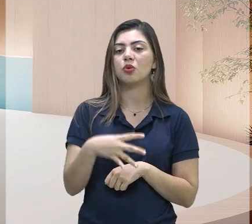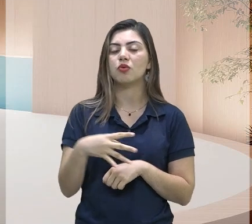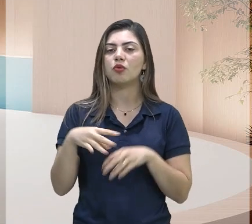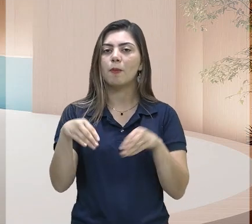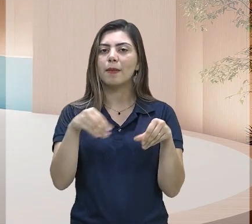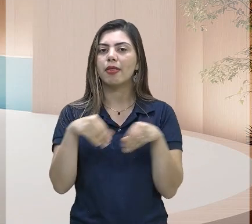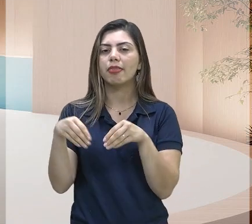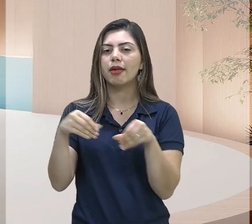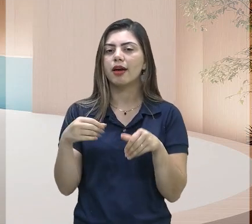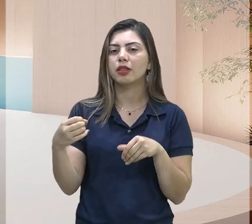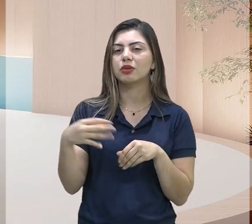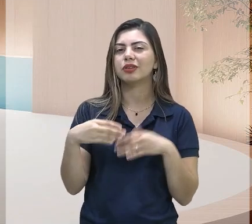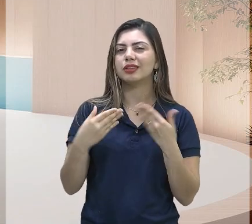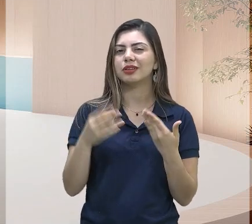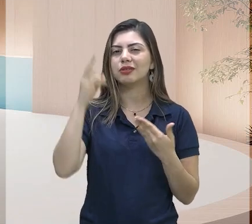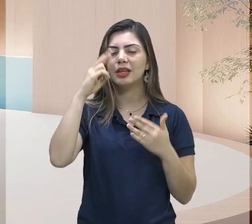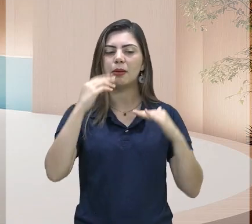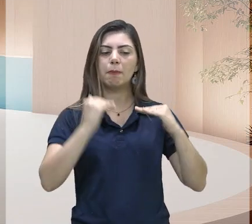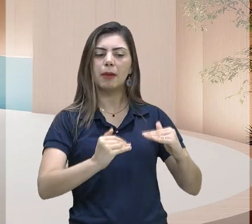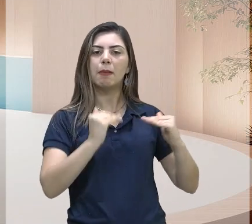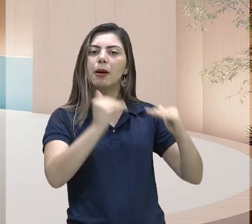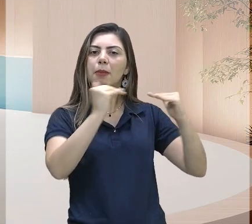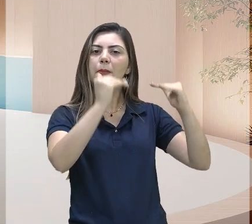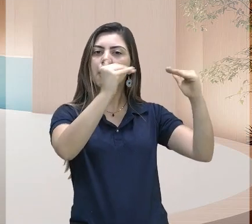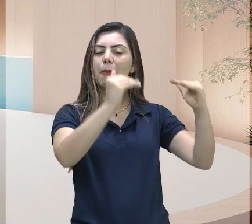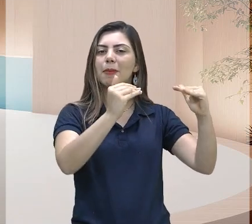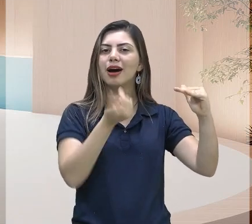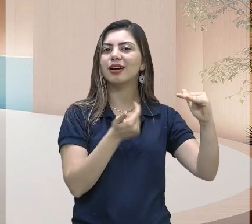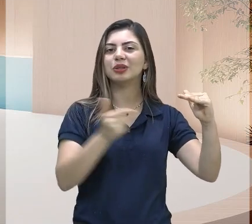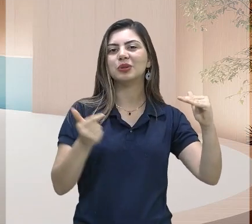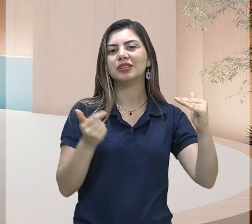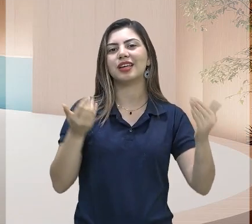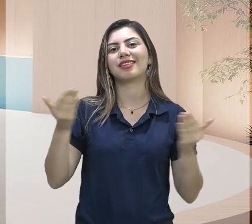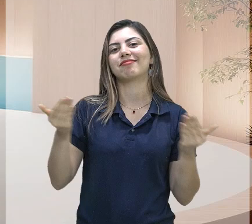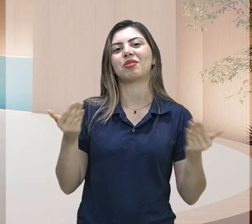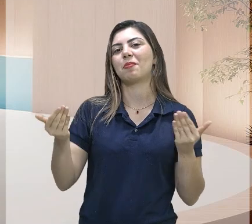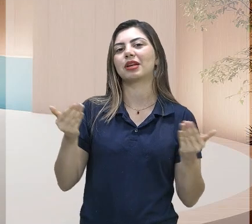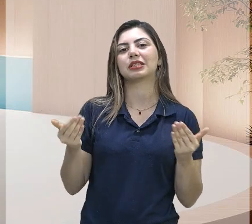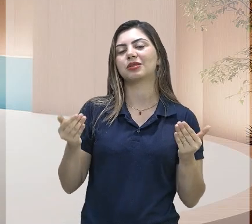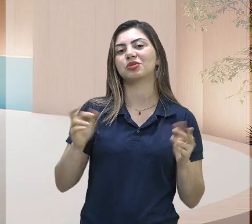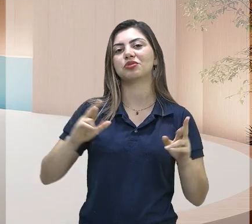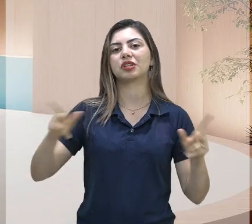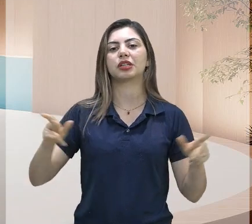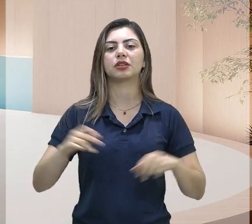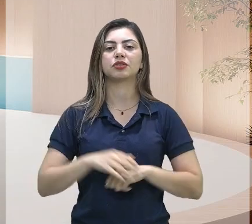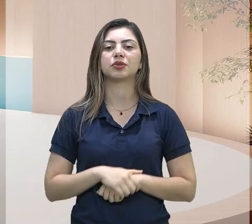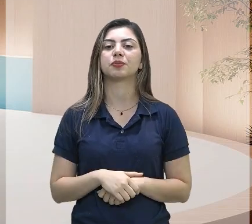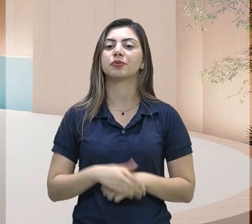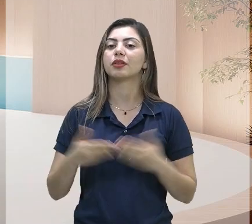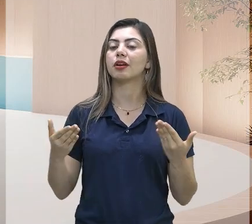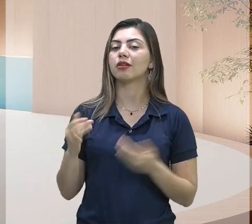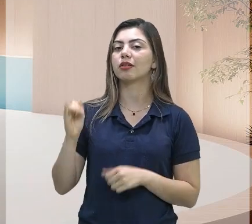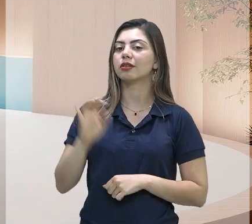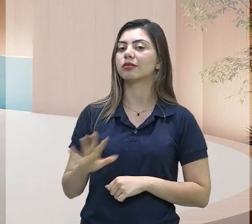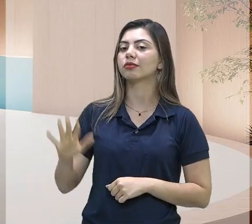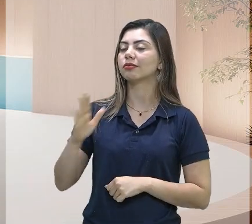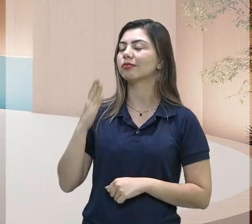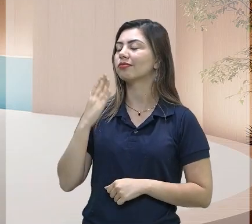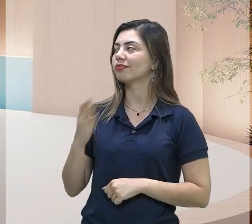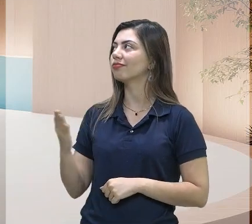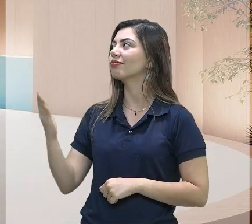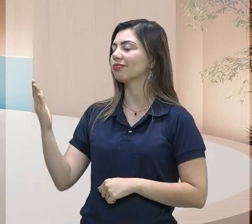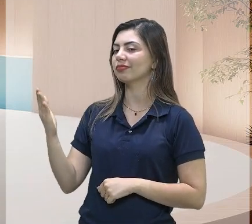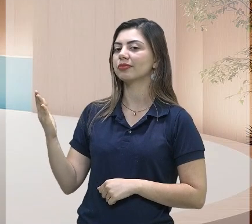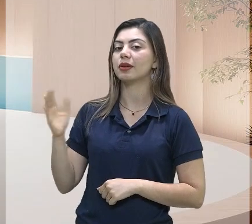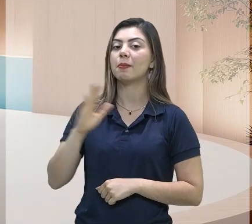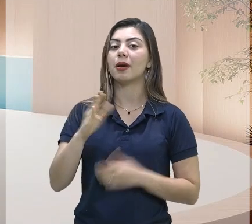aquelas camadas que a gente viu ali quando nós trabalhamos os horizontes do solo. E aqui a gente tem um exemplo aqui do chamado neossolo. Vamos